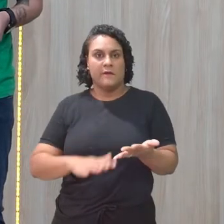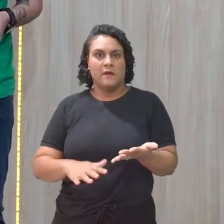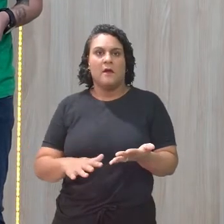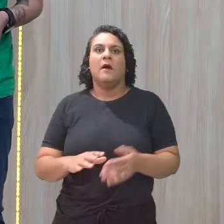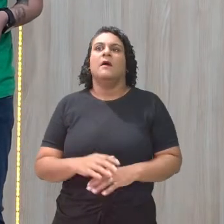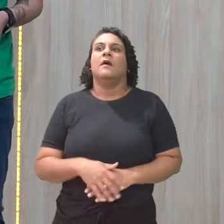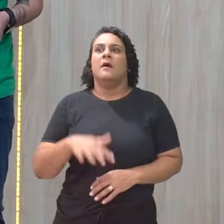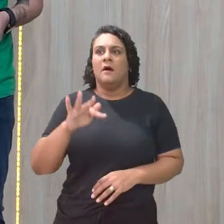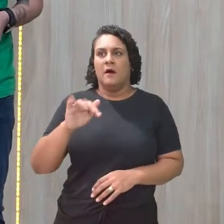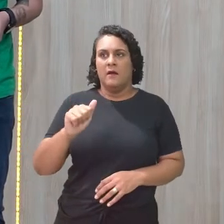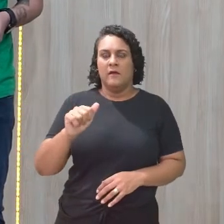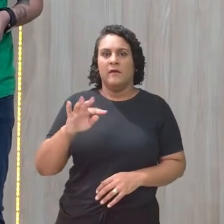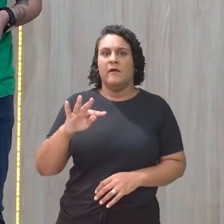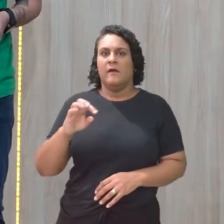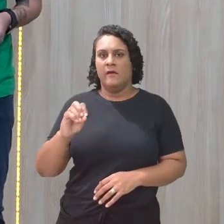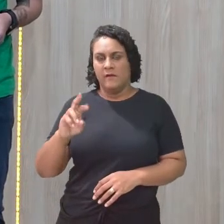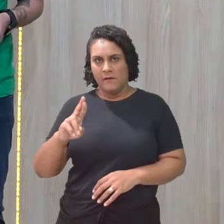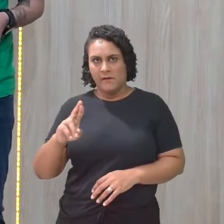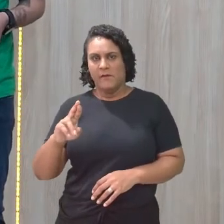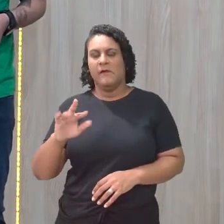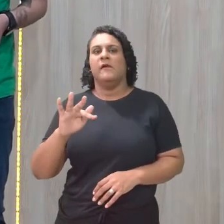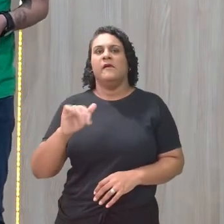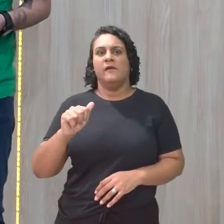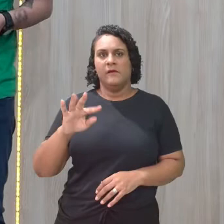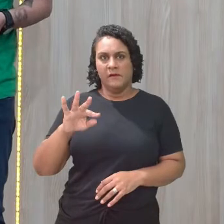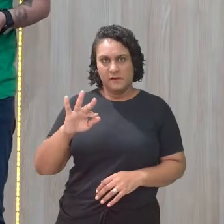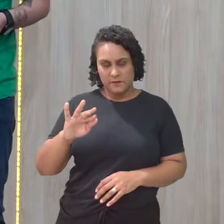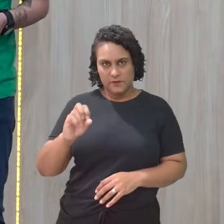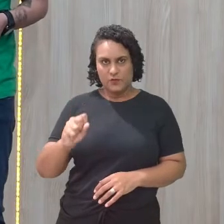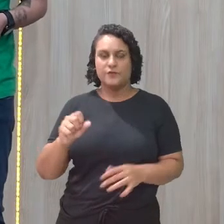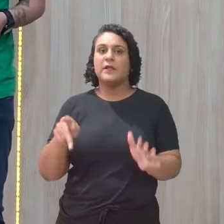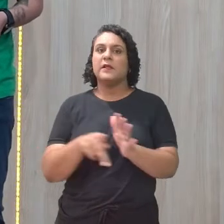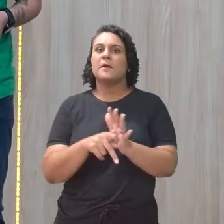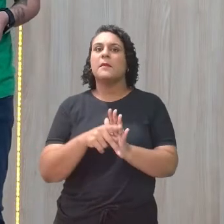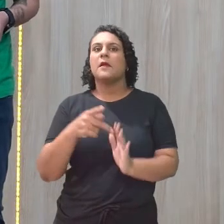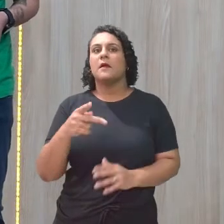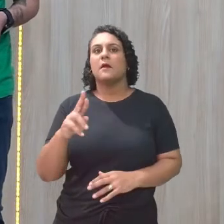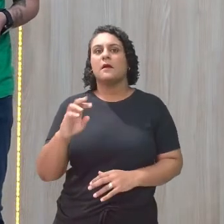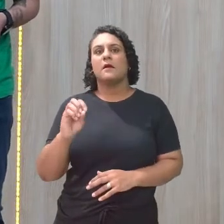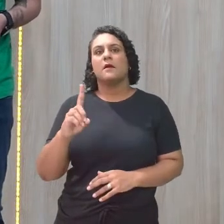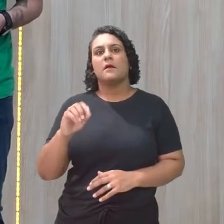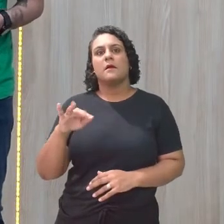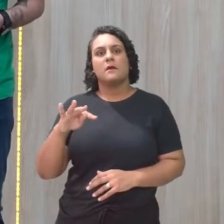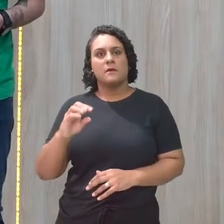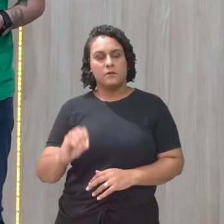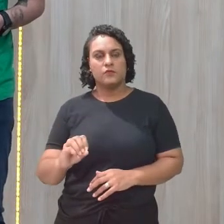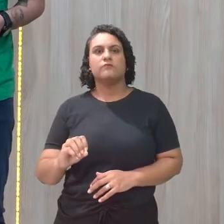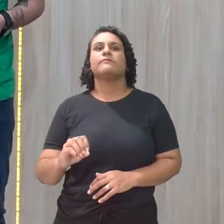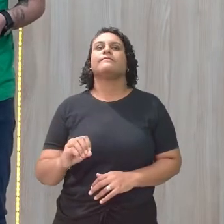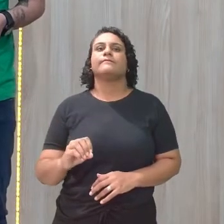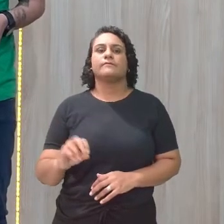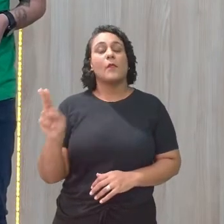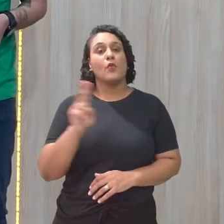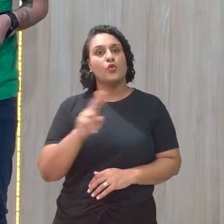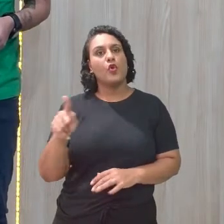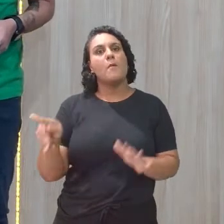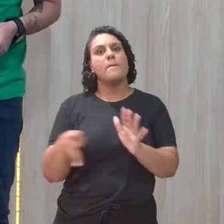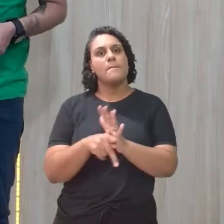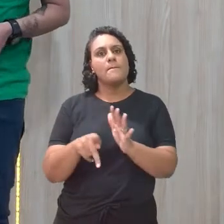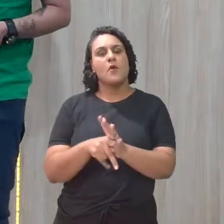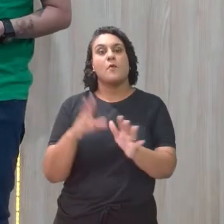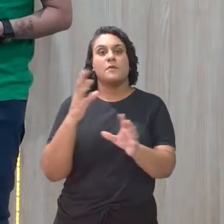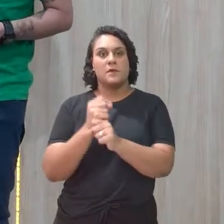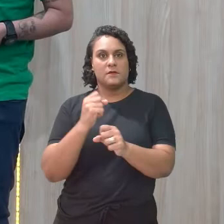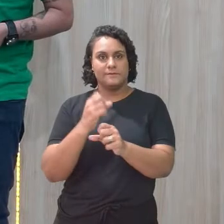fator, produto, parcela, não sei o quê, ou seja, o nome de cada componente das 4 operações, né? Divisor, dividendo, o